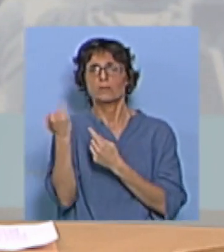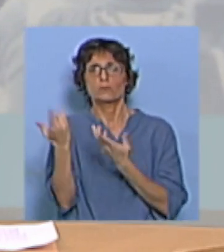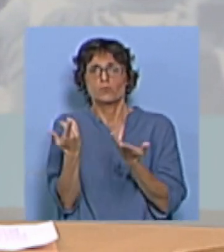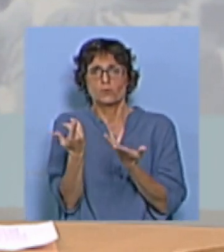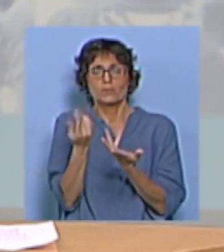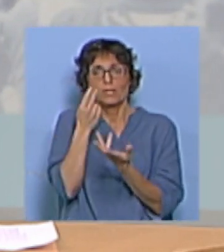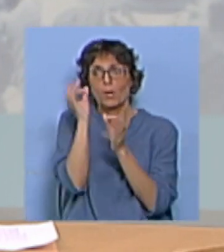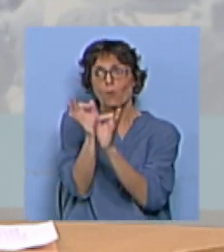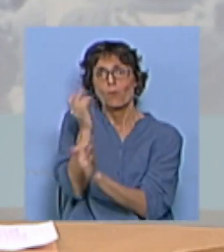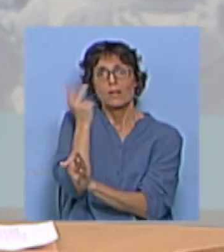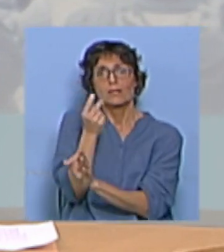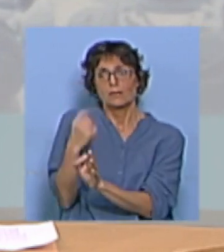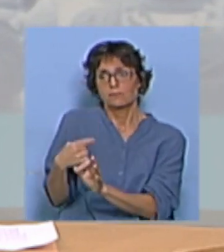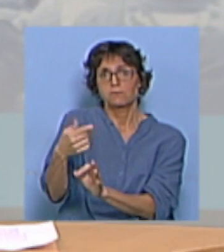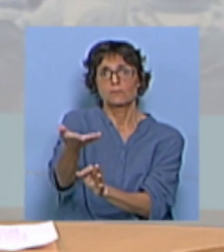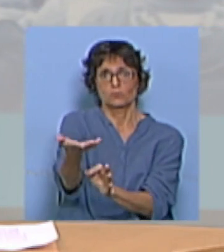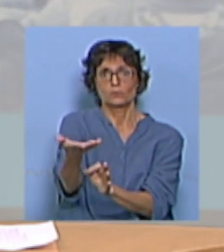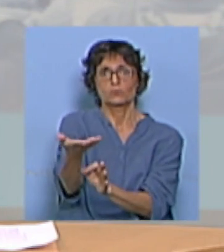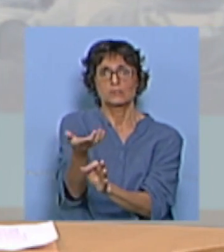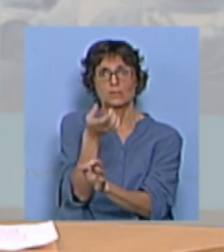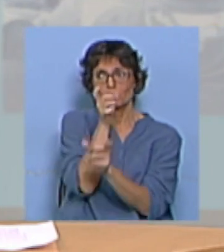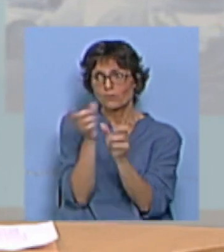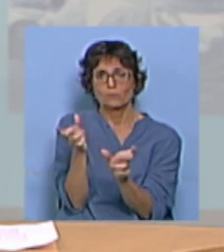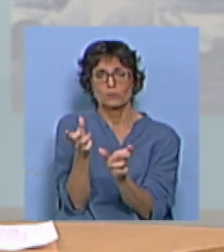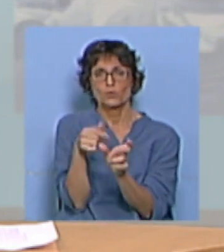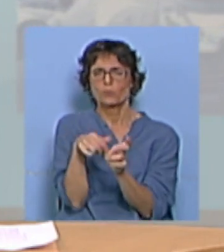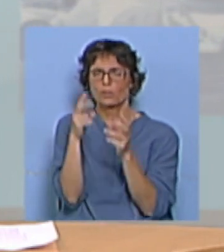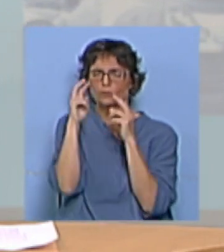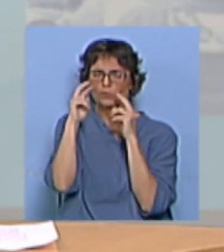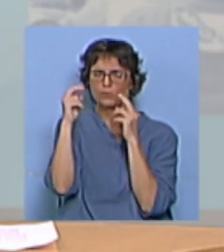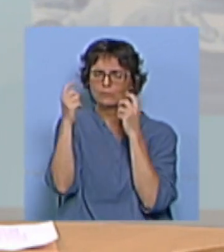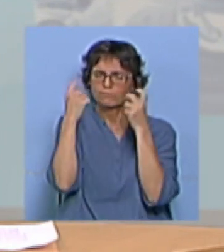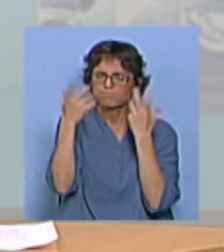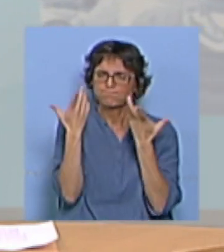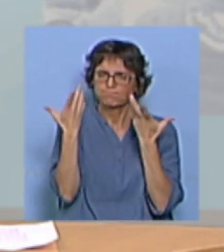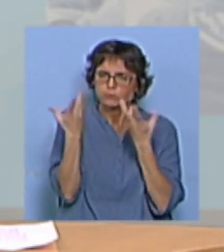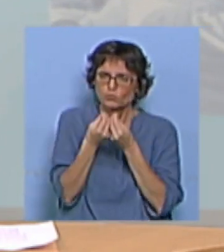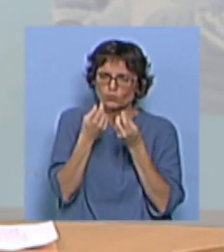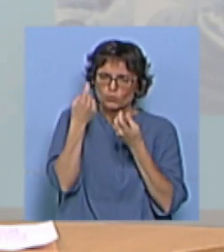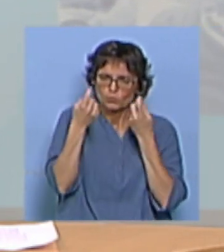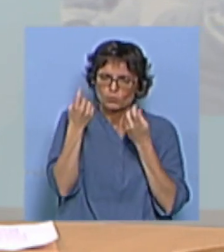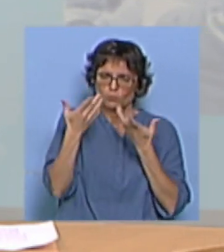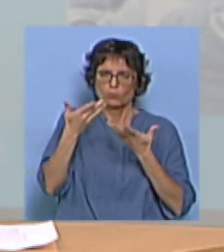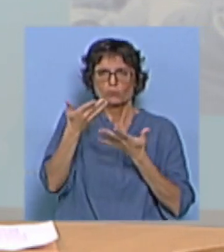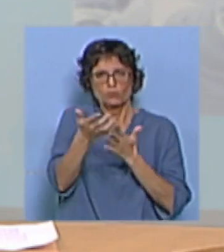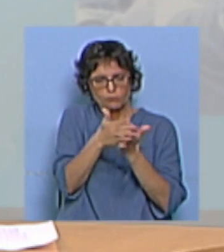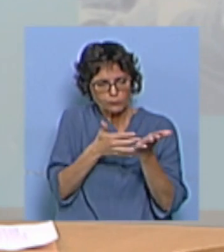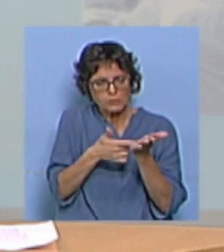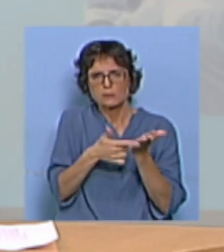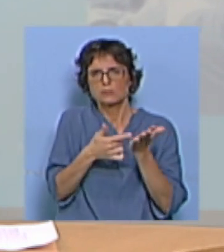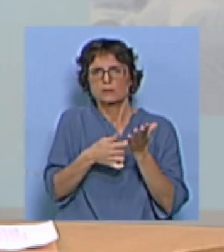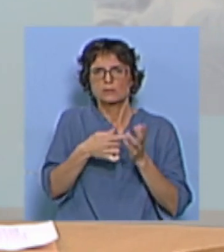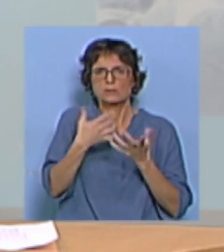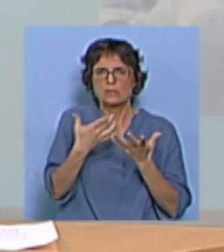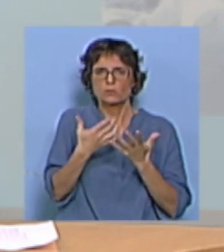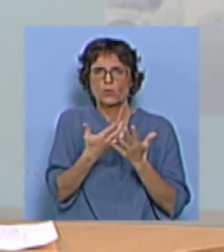vida humana no sentido integral. Portanto, é toda essa reflexão que fazemos, é uma reflexão apontando aspectos concretos para